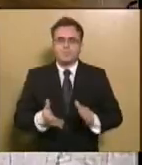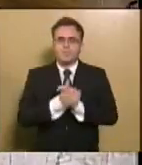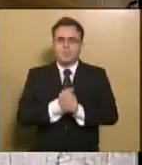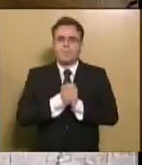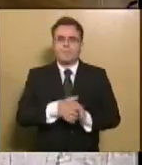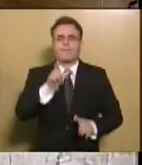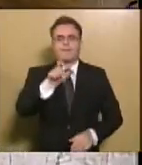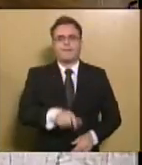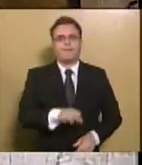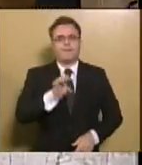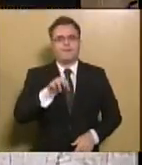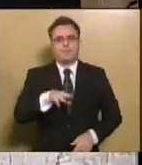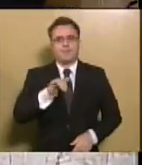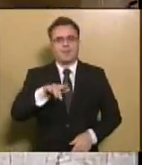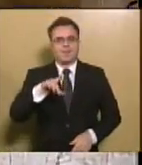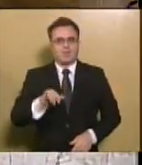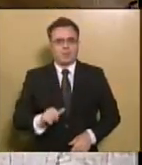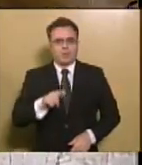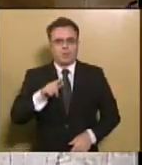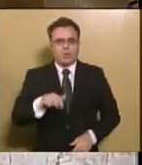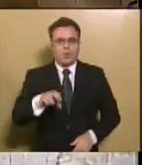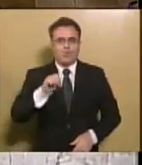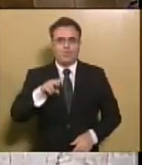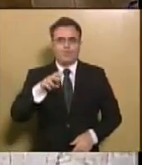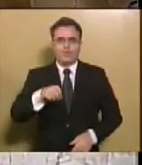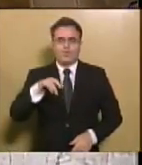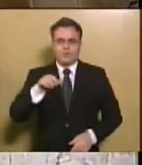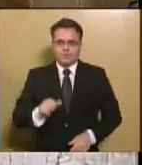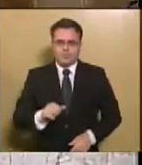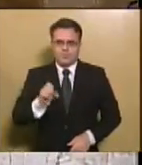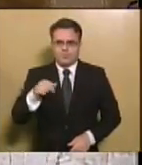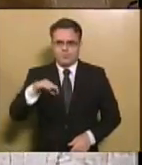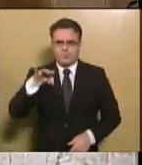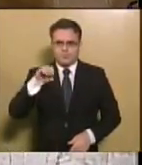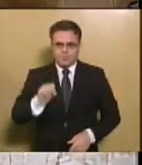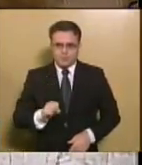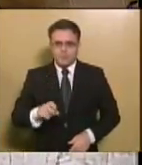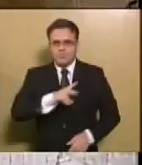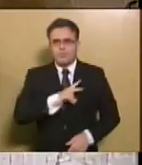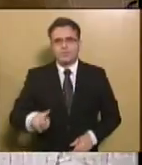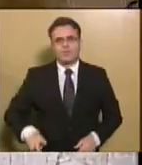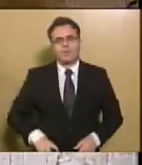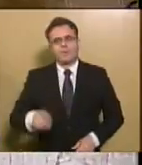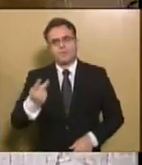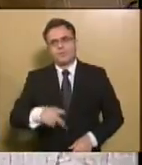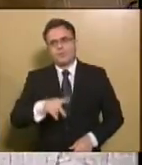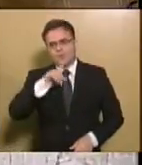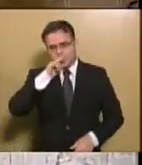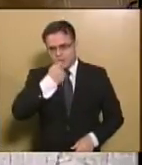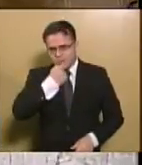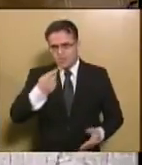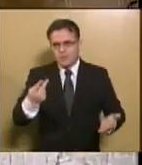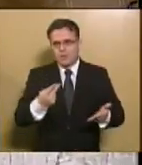senhora Emília Correia Santos, vereadora do município de Aracaju, pelo transcurso do seu aniversário que ocorreu no